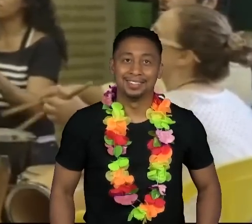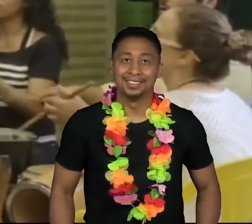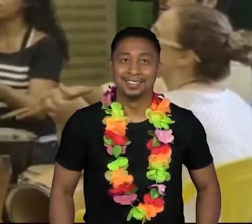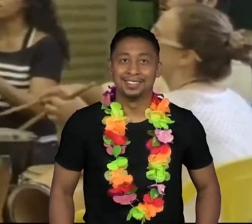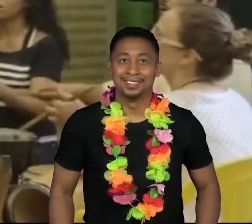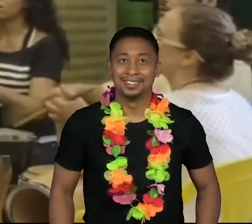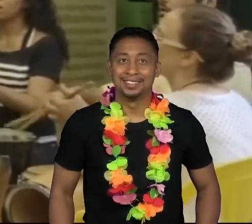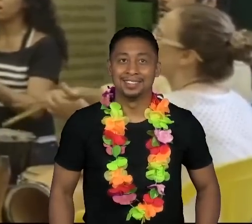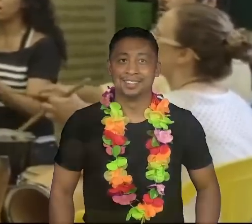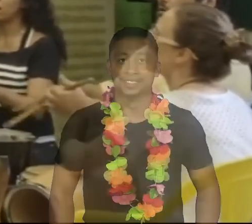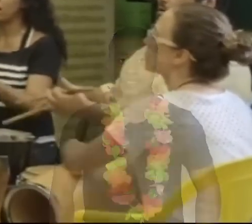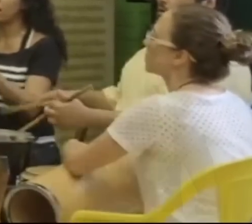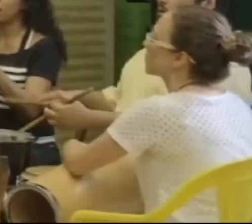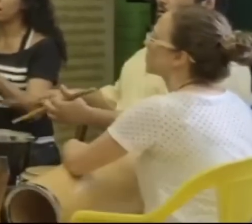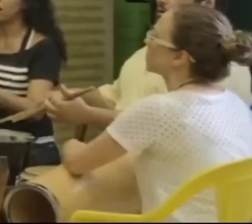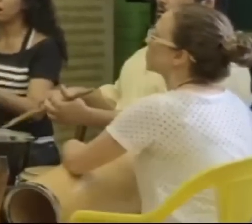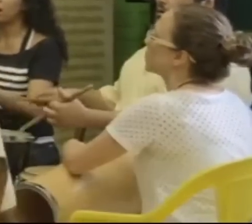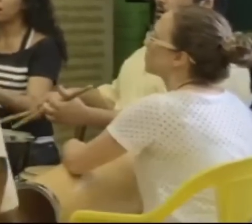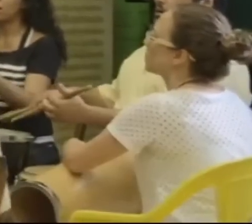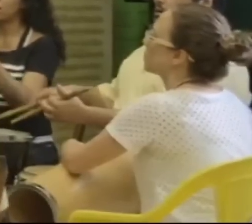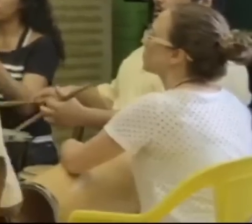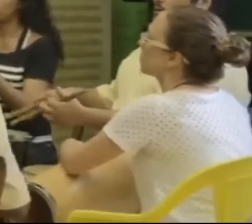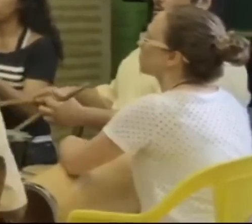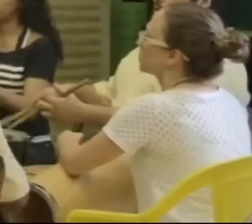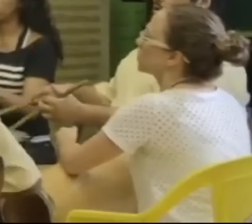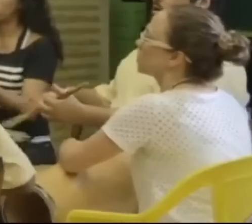carnaval, lá, lá, lá, lá, lá, lá.